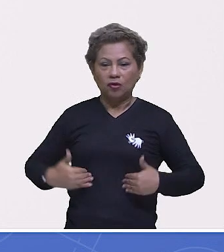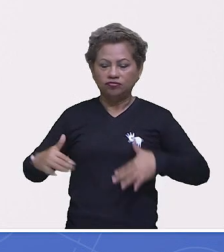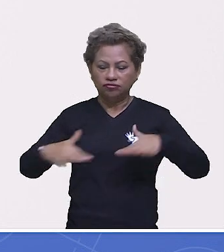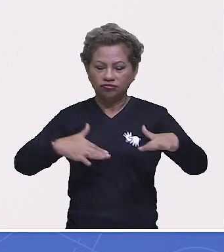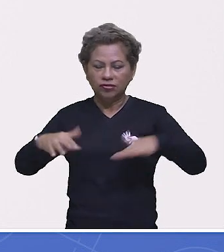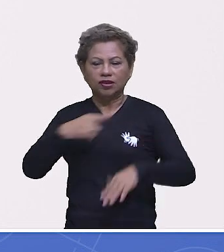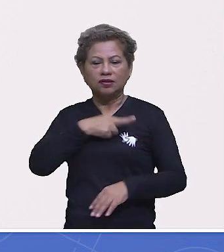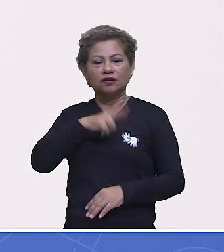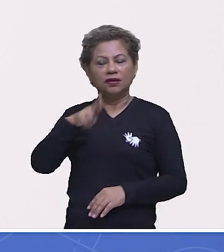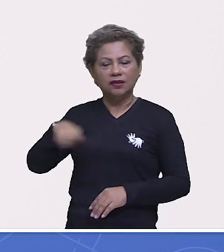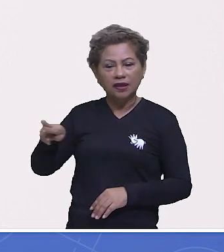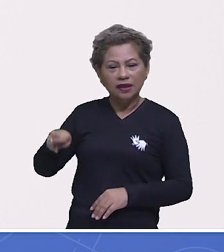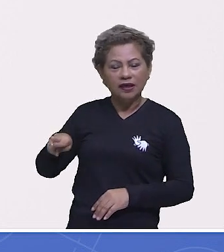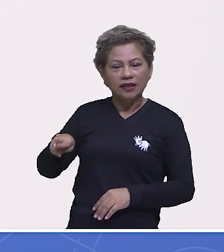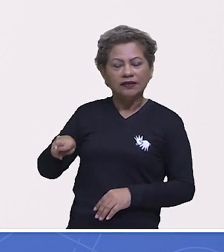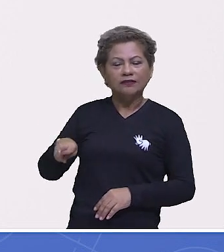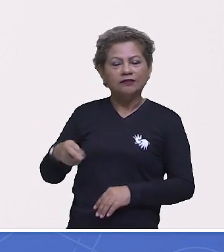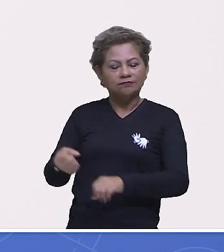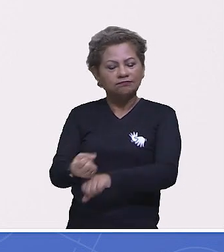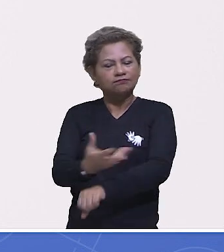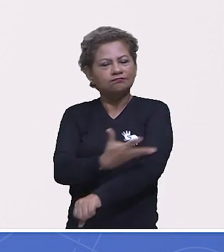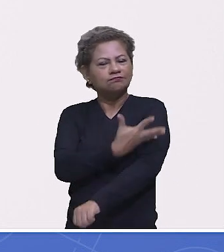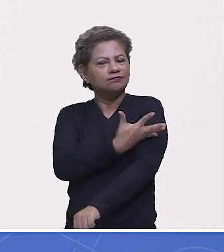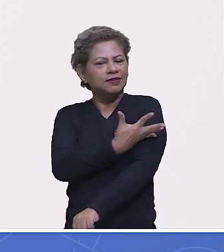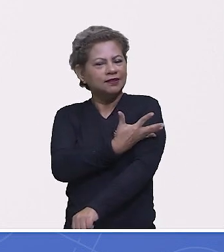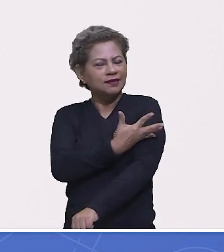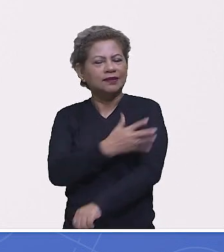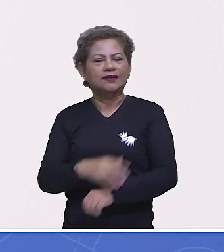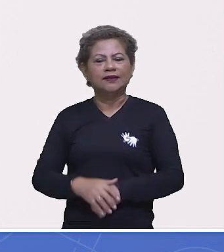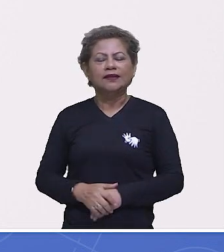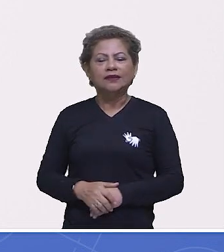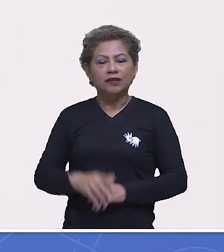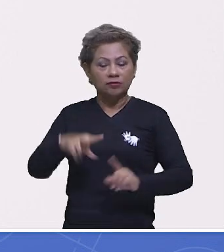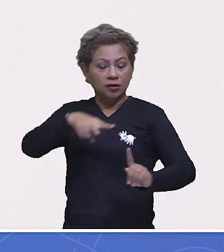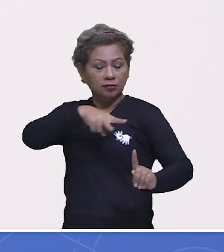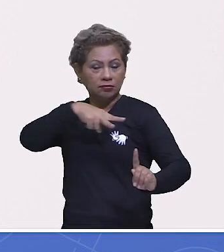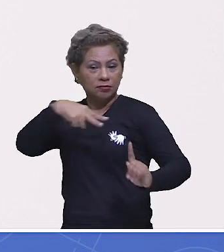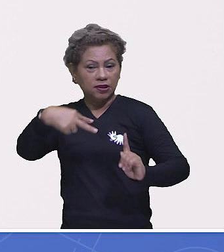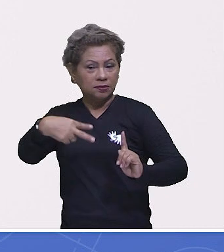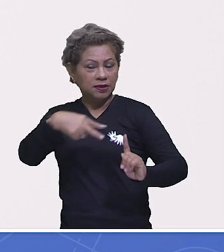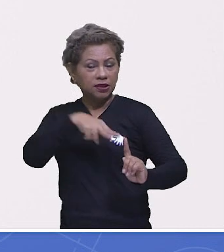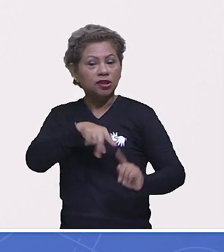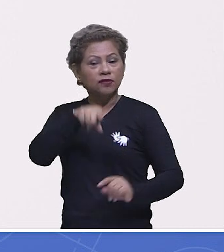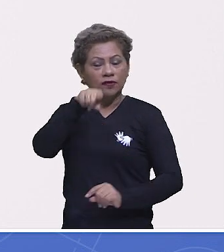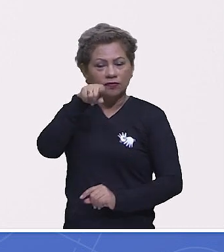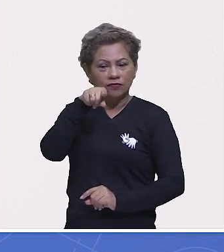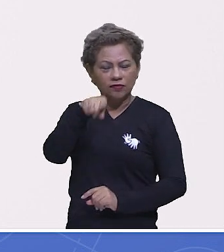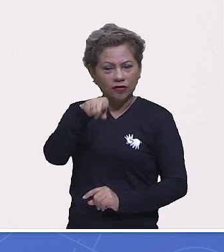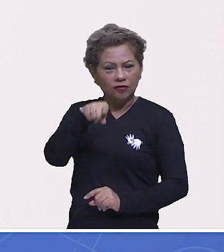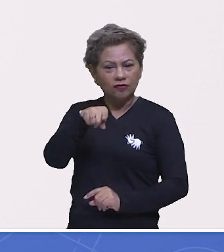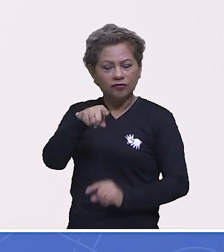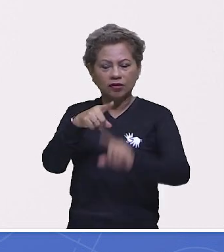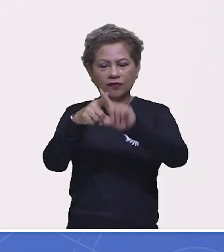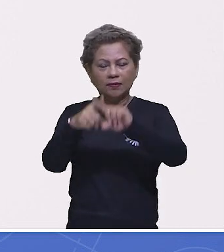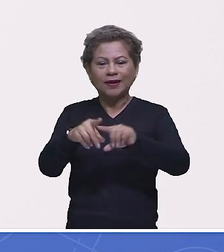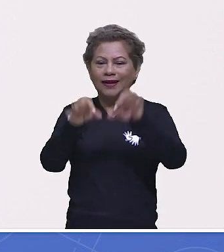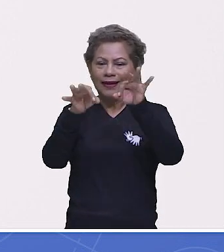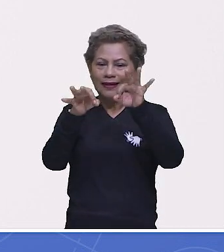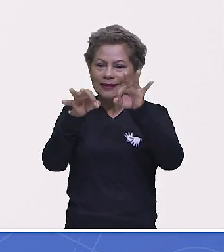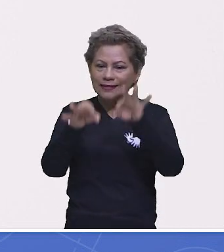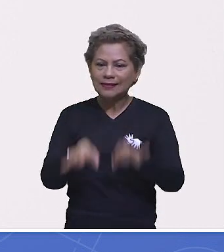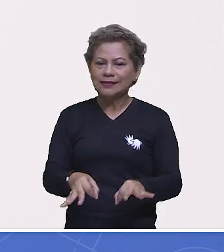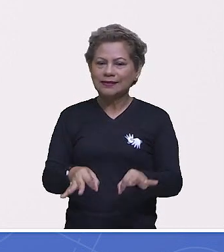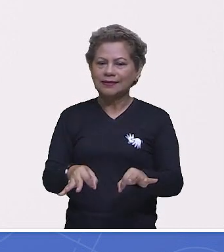ritmos, desejos e emoções. Nesta perspectiva, analise as afirmativas abaixo e assinale